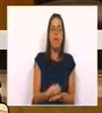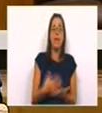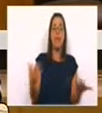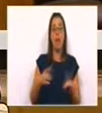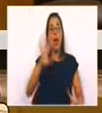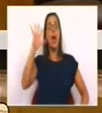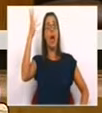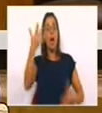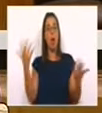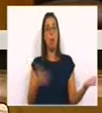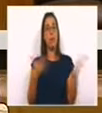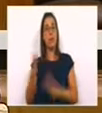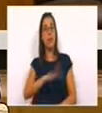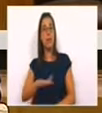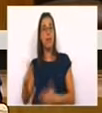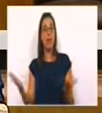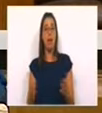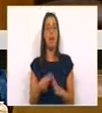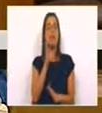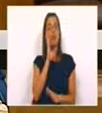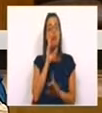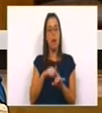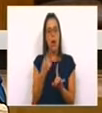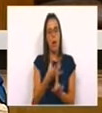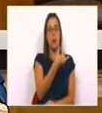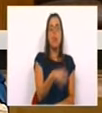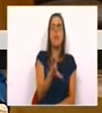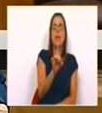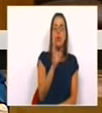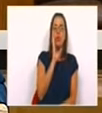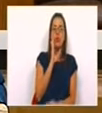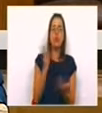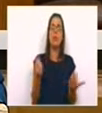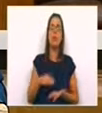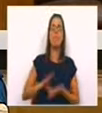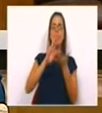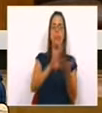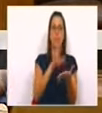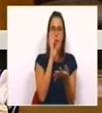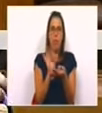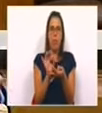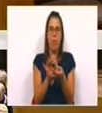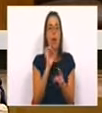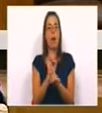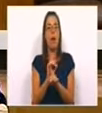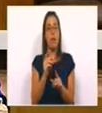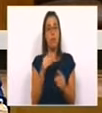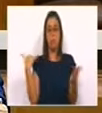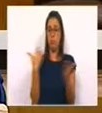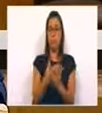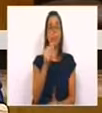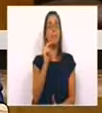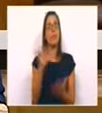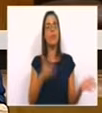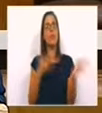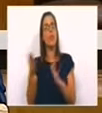Isto acontece do lado da ciência, que assistiu no ano 2016 ao financiamento mais baixo desta década,